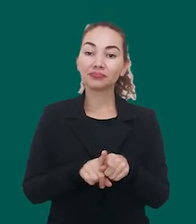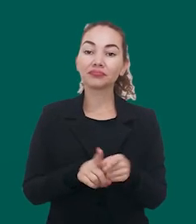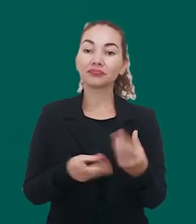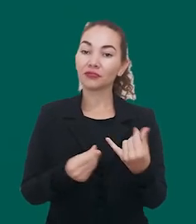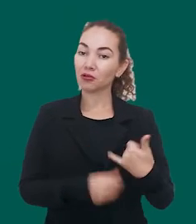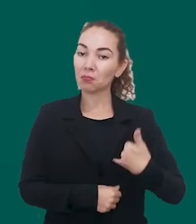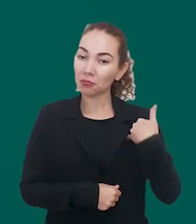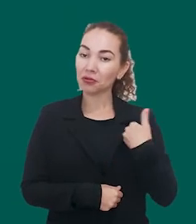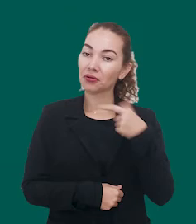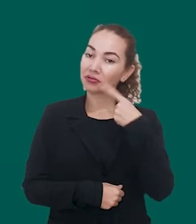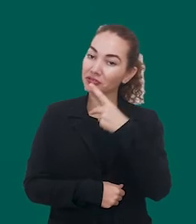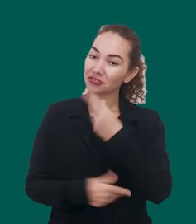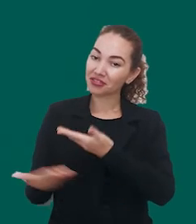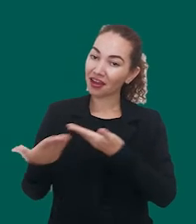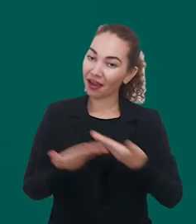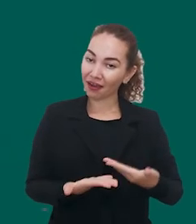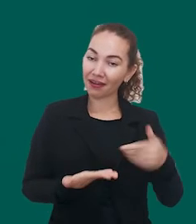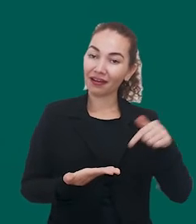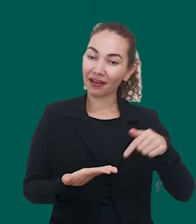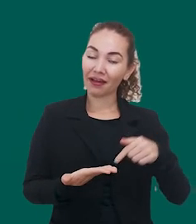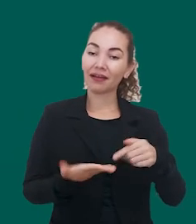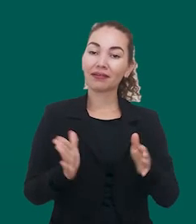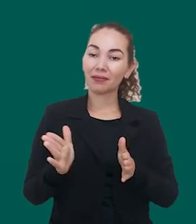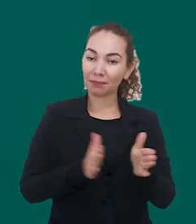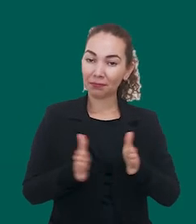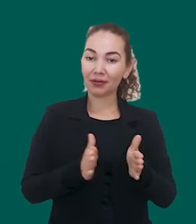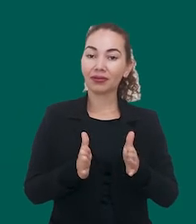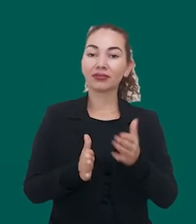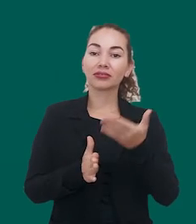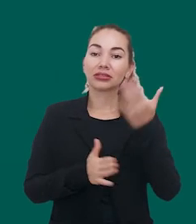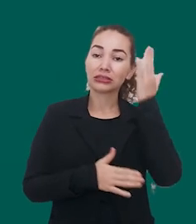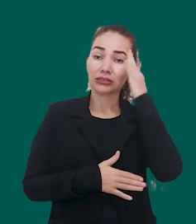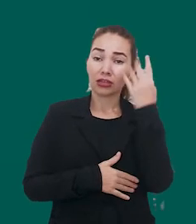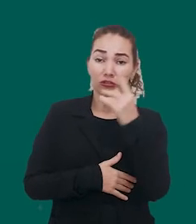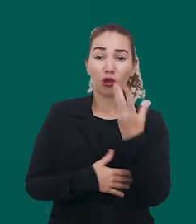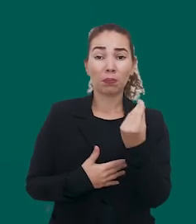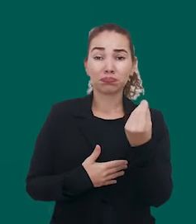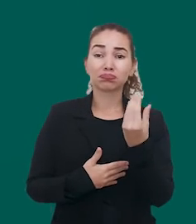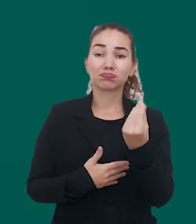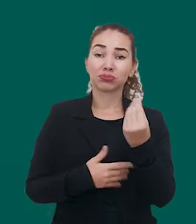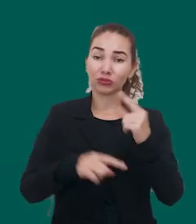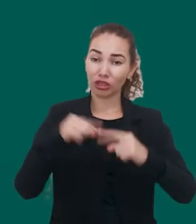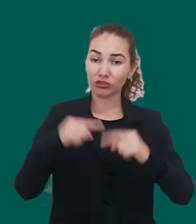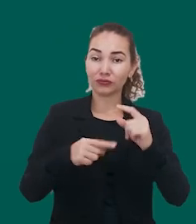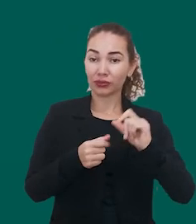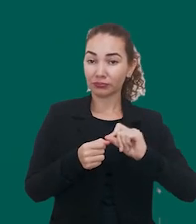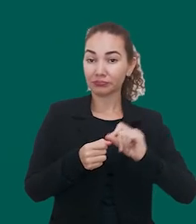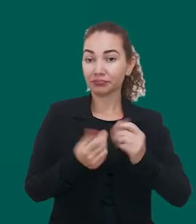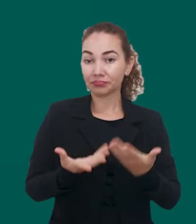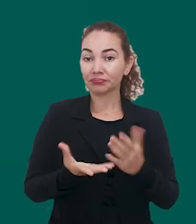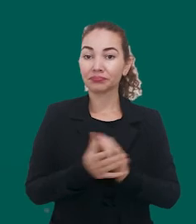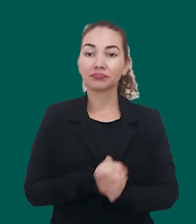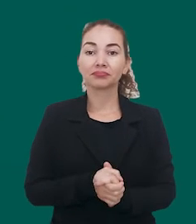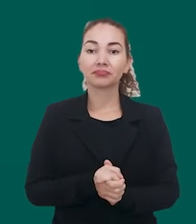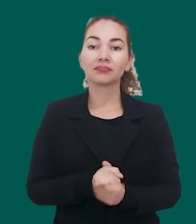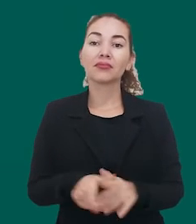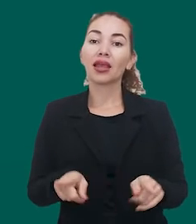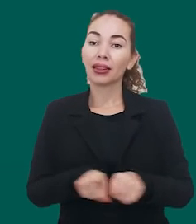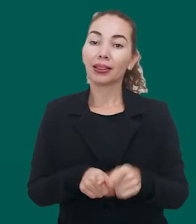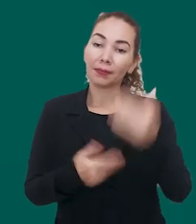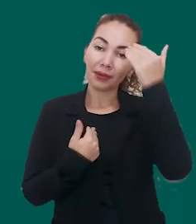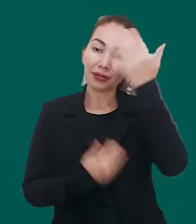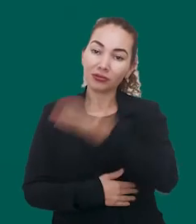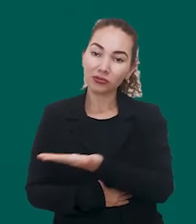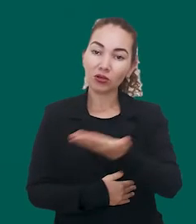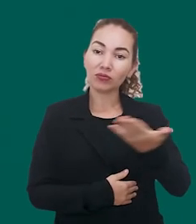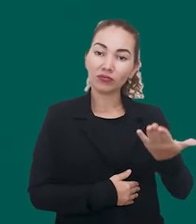muito honrados de tê-lo esse tempo, eu sei que também, né, tem muitas ocupações, então, agradeço também a participação de todos, eu vi